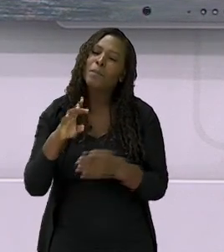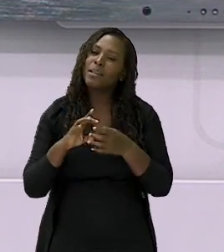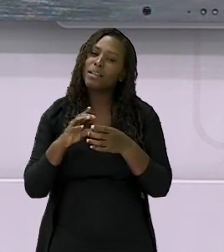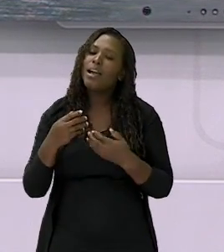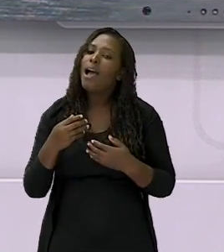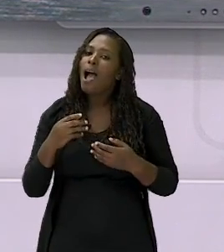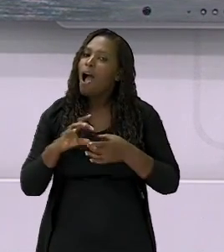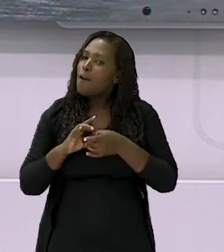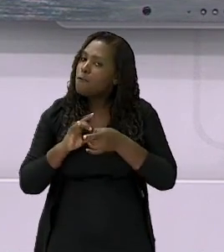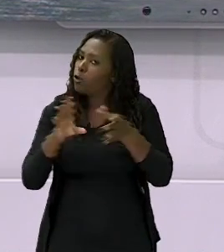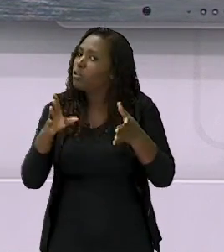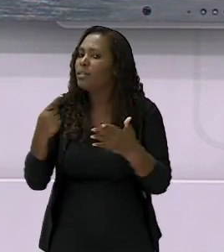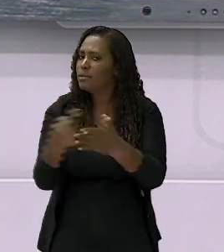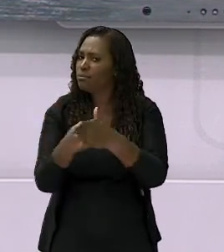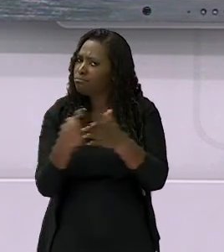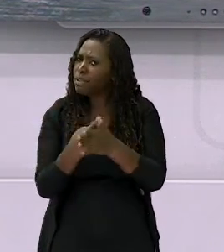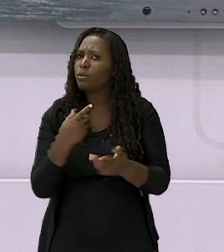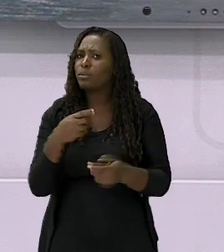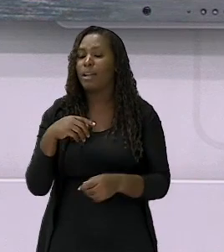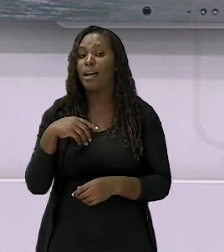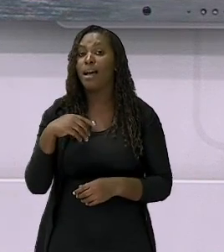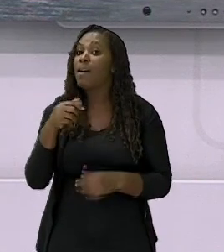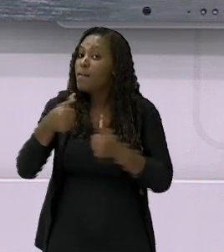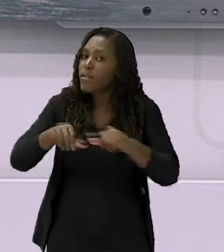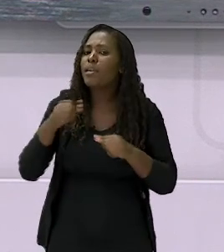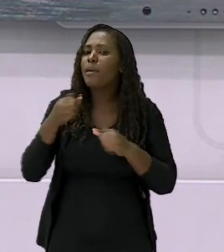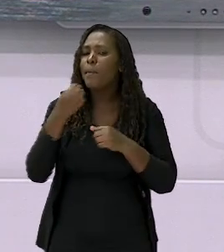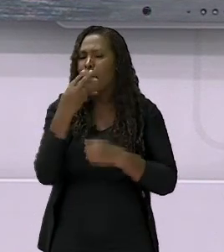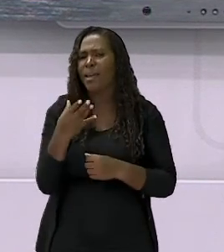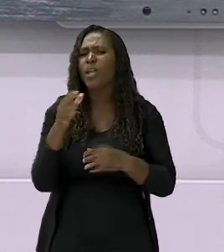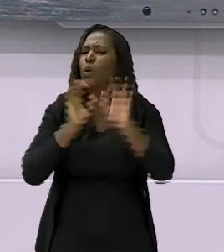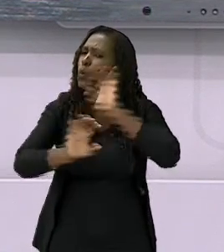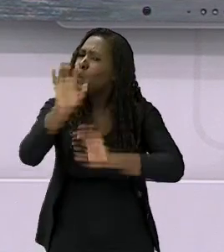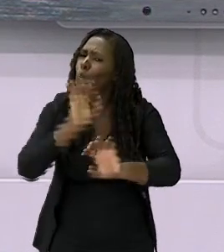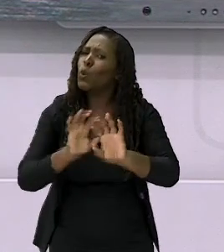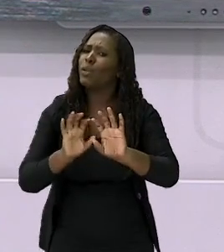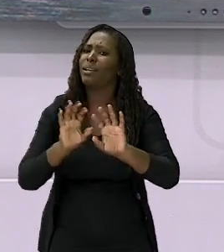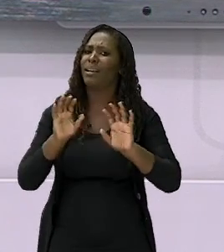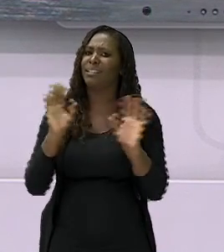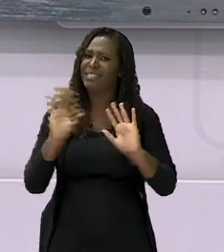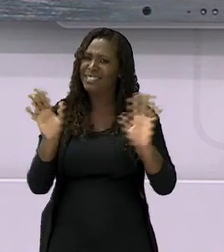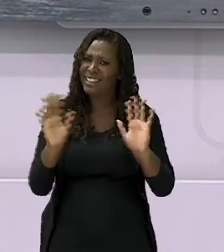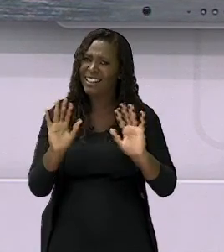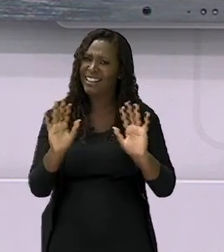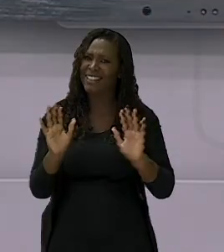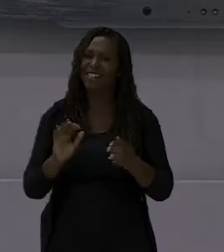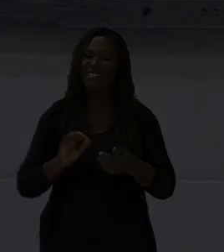tudo, fique bem, se cuide e até a próxima aula.